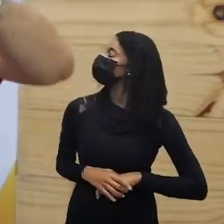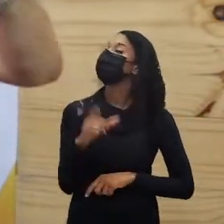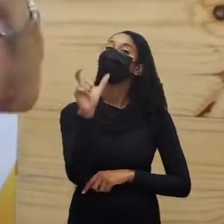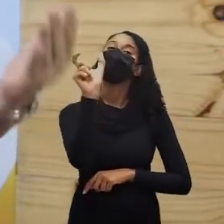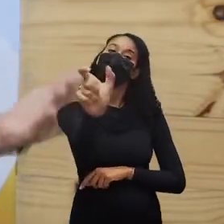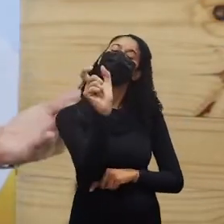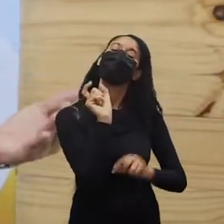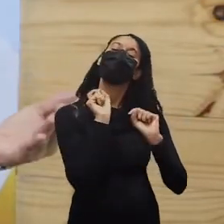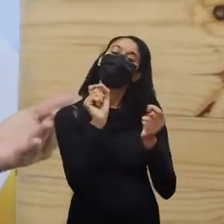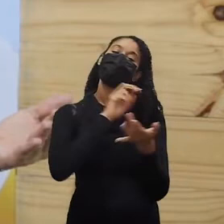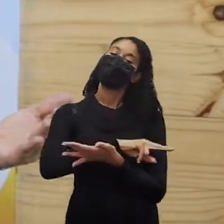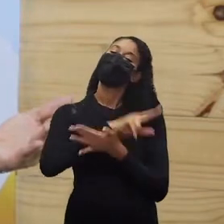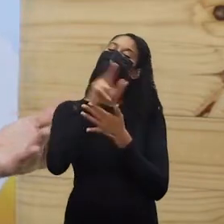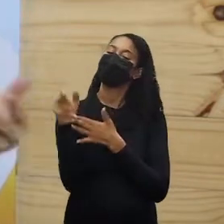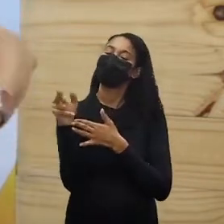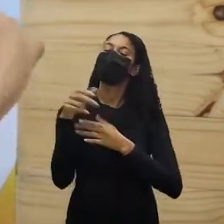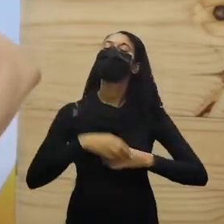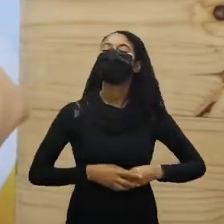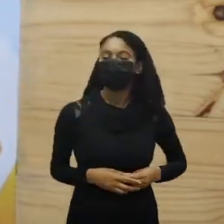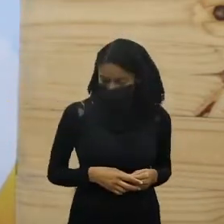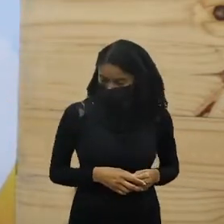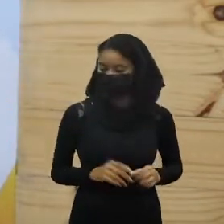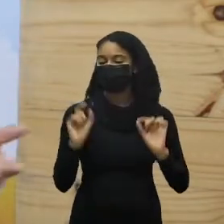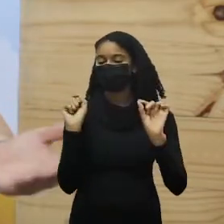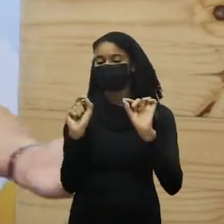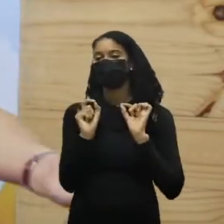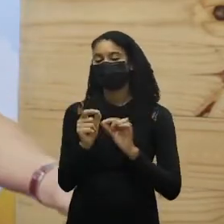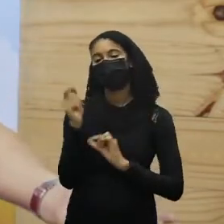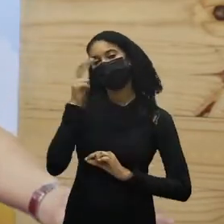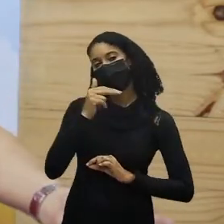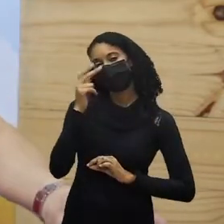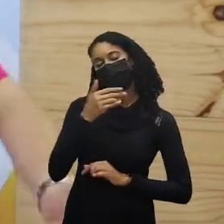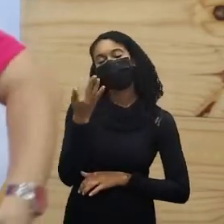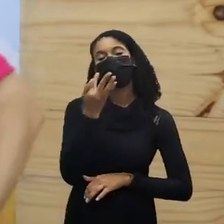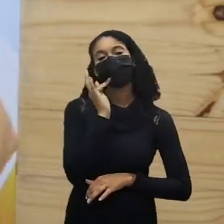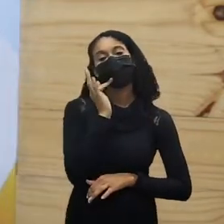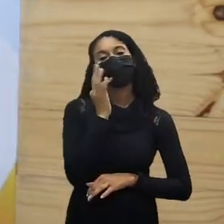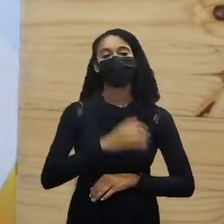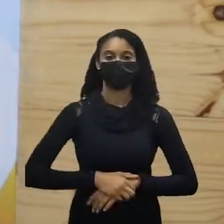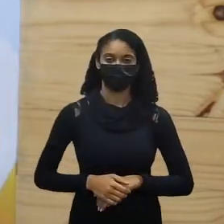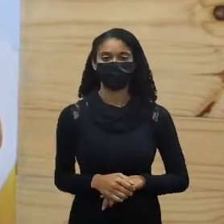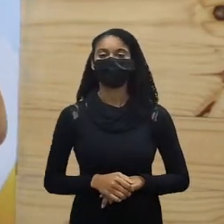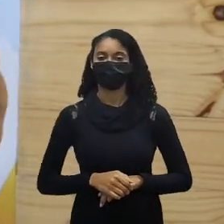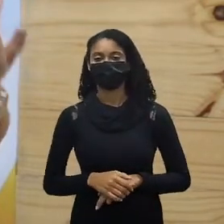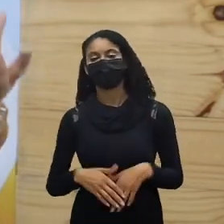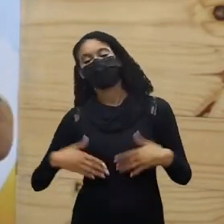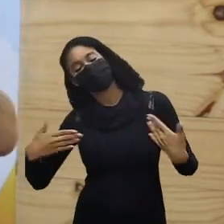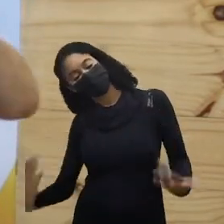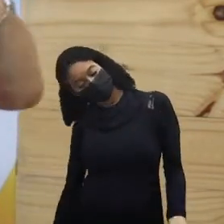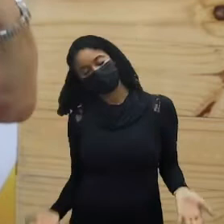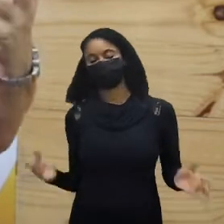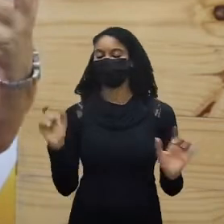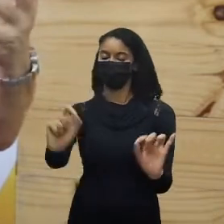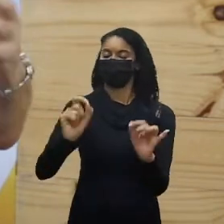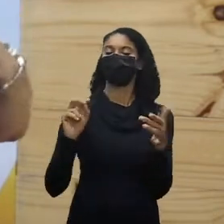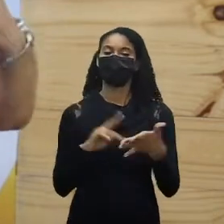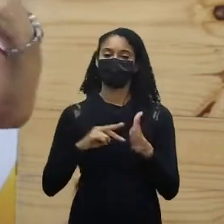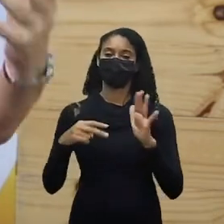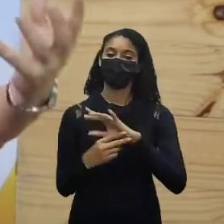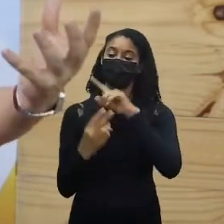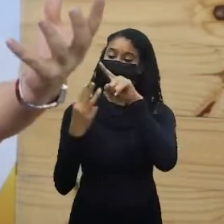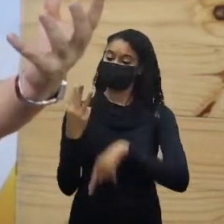são variações, certo? De uma mesma fruta, ou seja, a tangerina, a bergamota